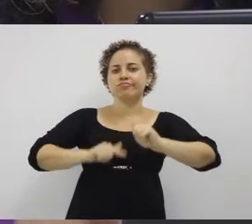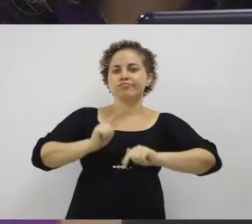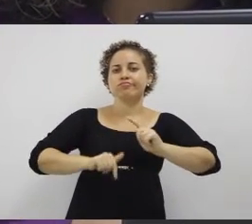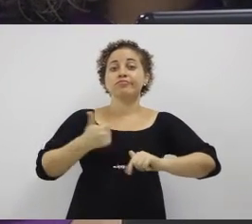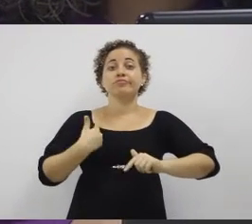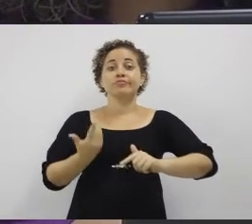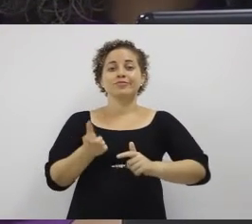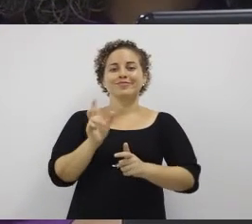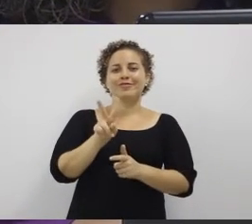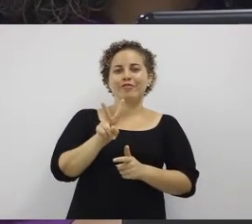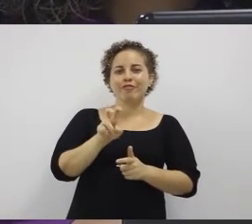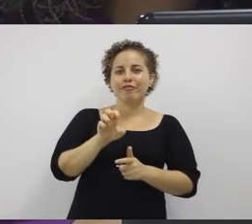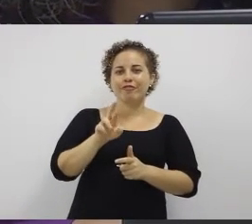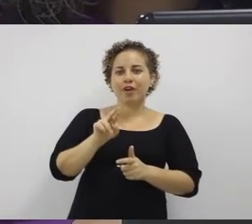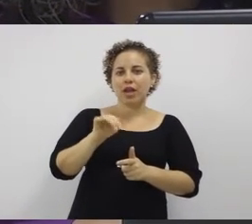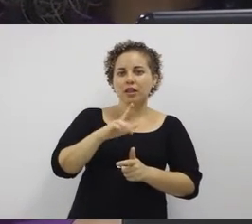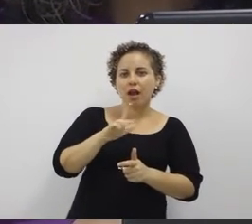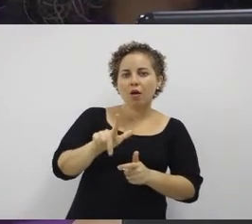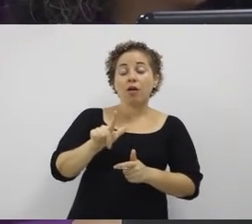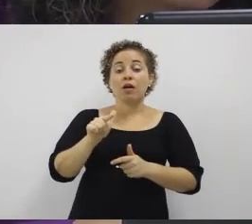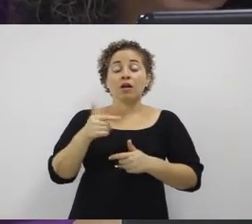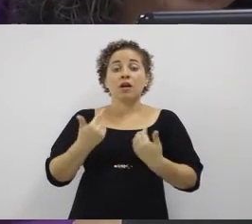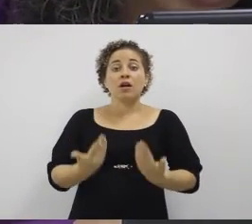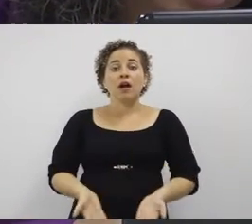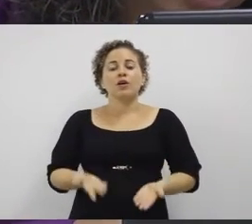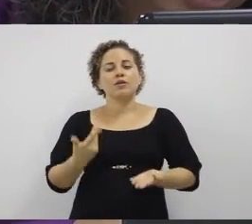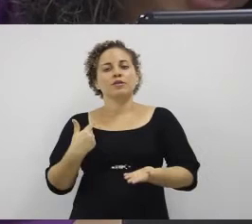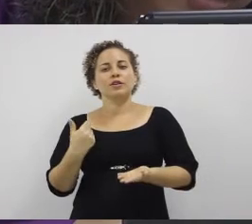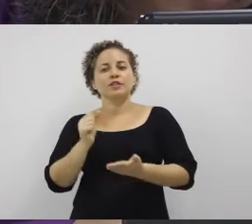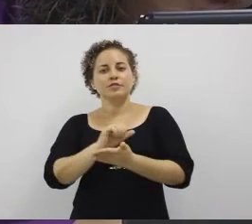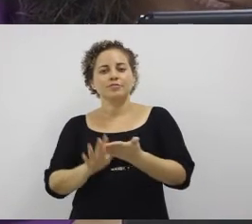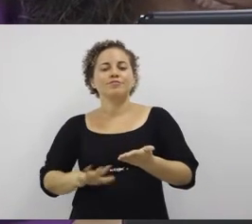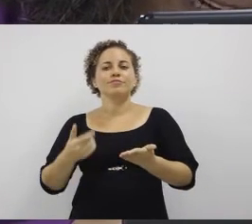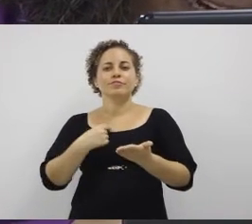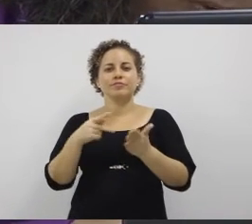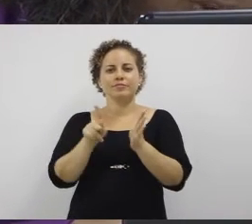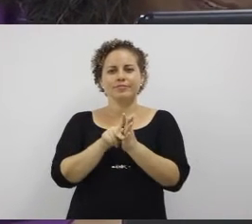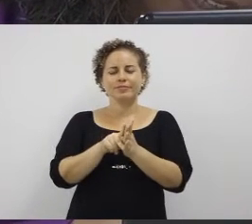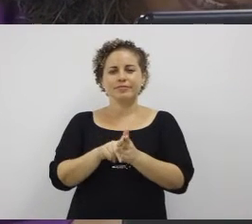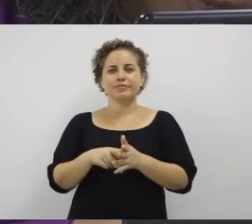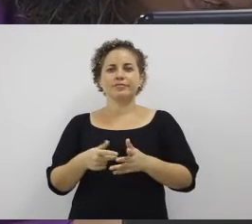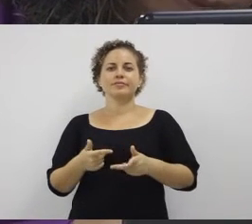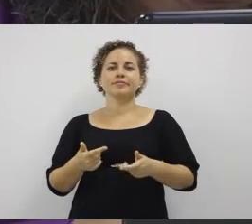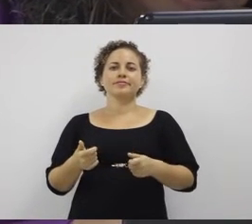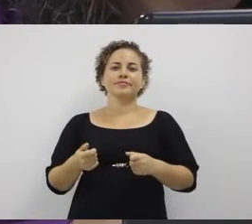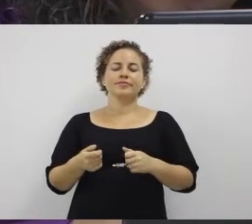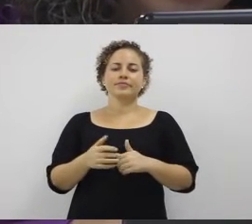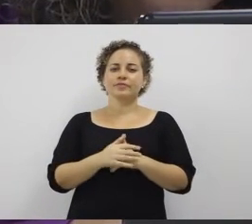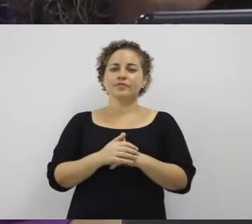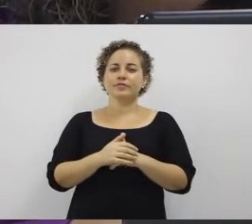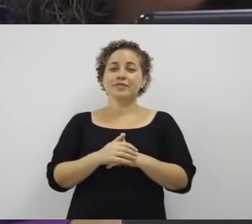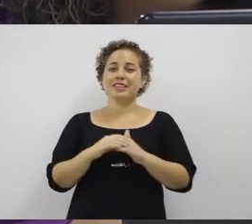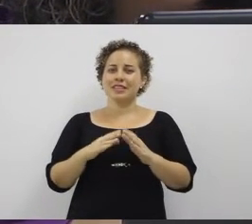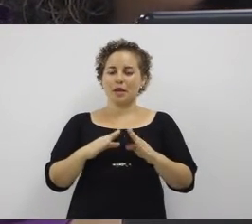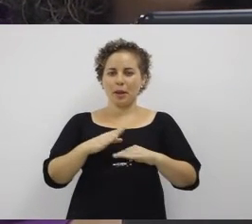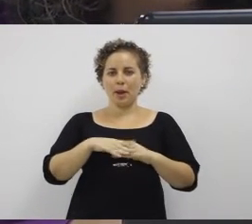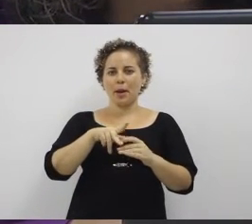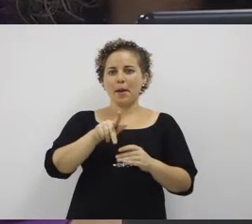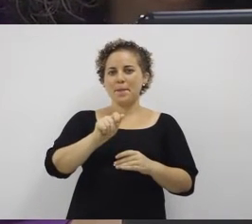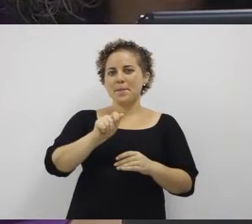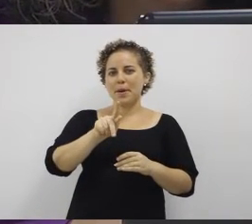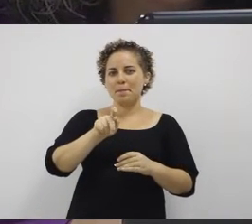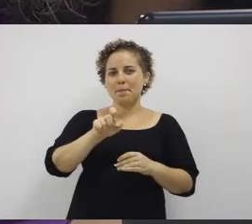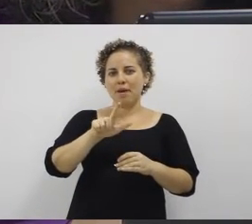vertical. Digamos que as atividades de fabricar os vasilhames de papelão e outras